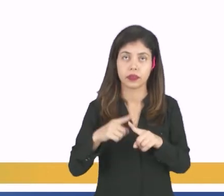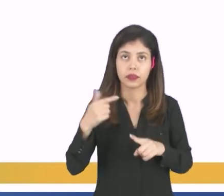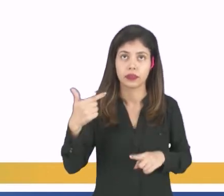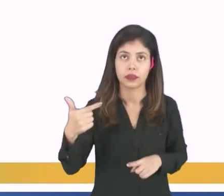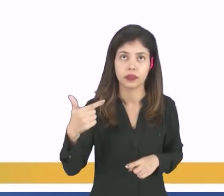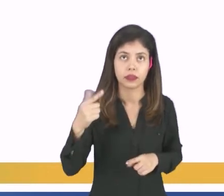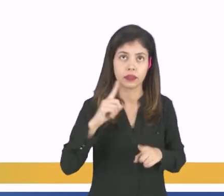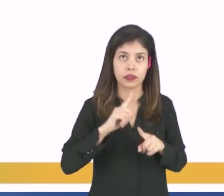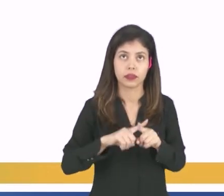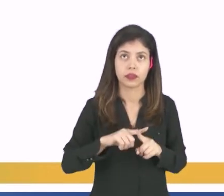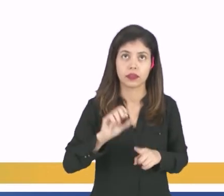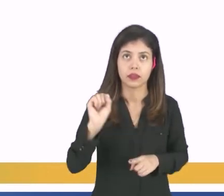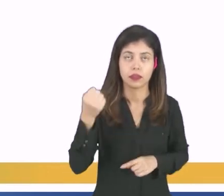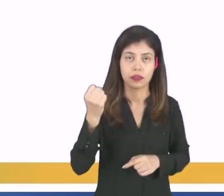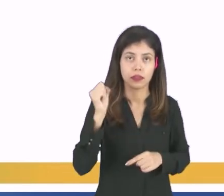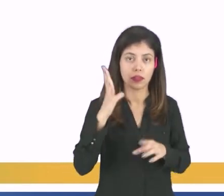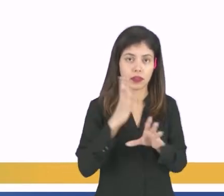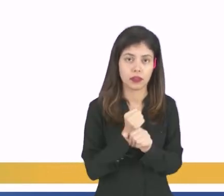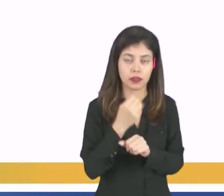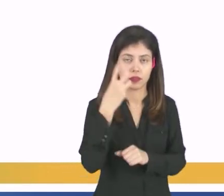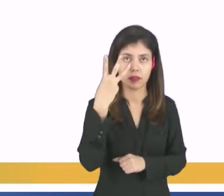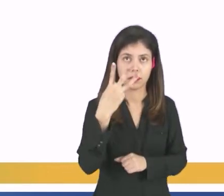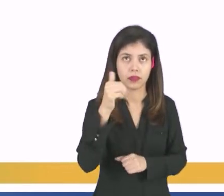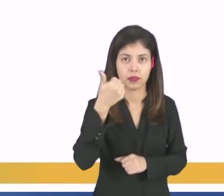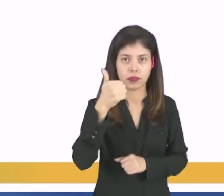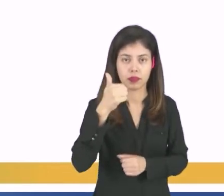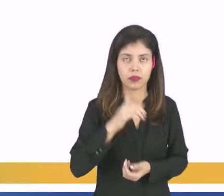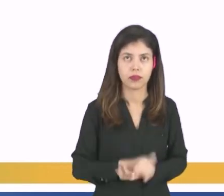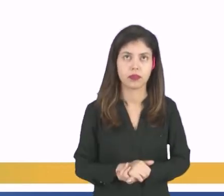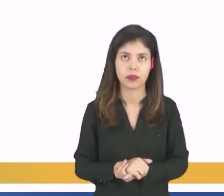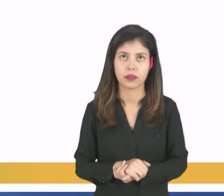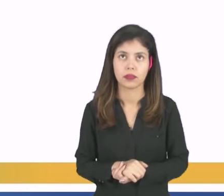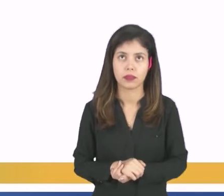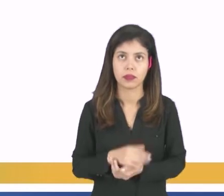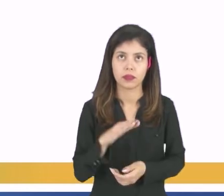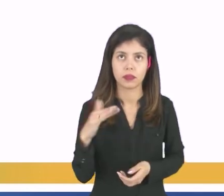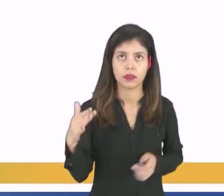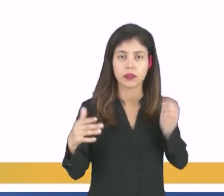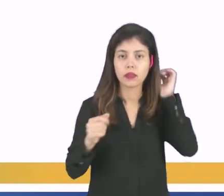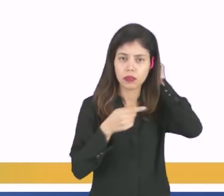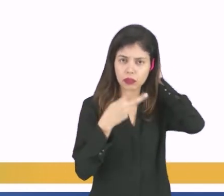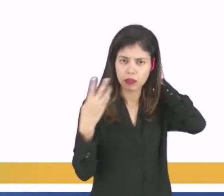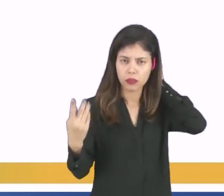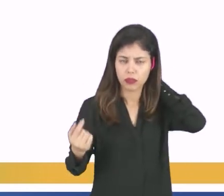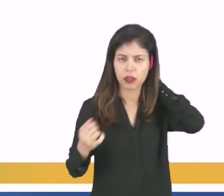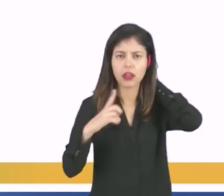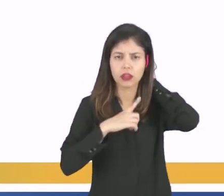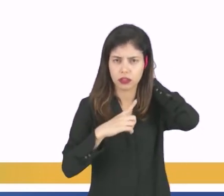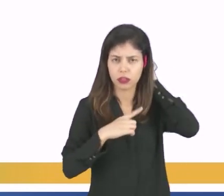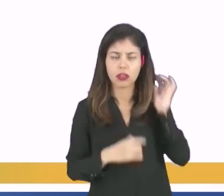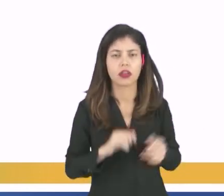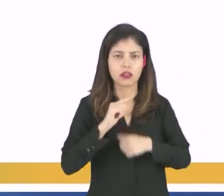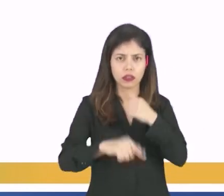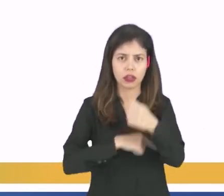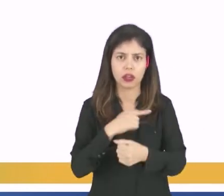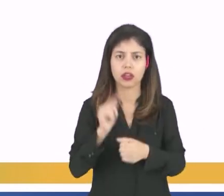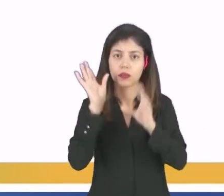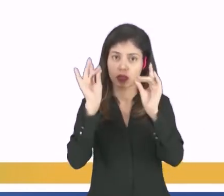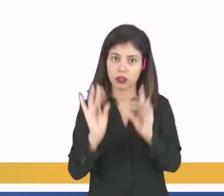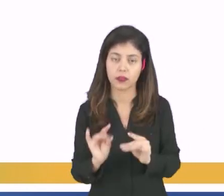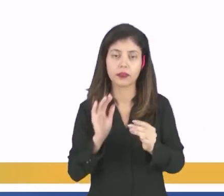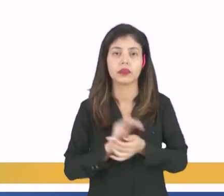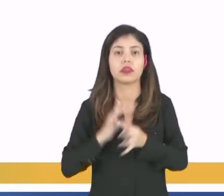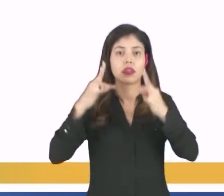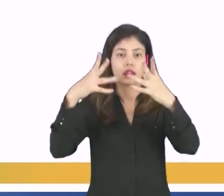vezes 2, 8, mais 3, 11. Então, quando a gente for contar a quantidade de átomos, a gente tem que